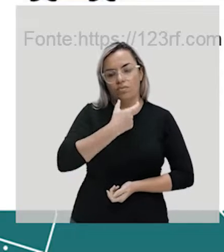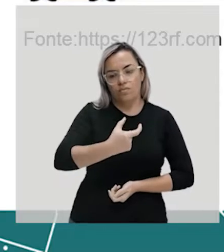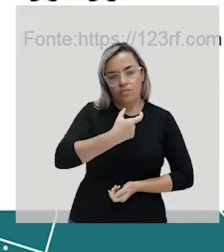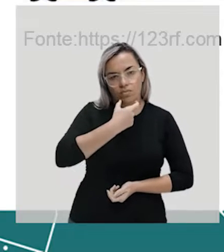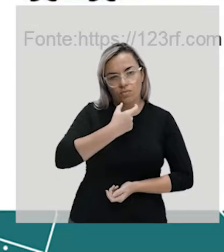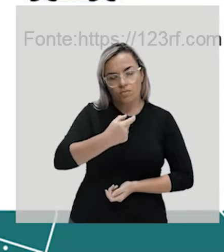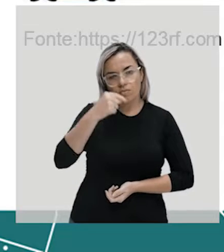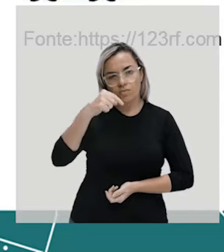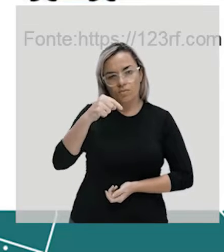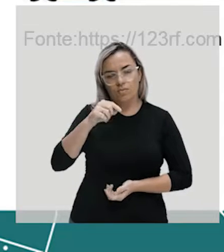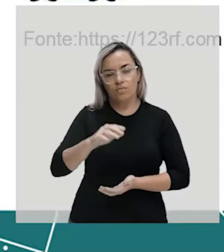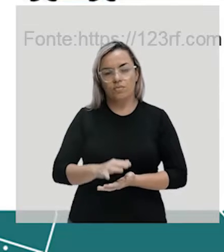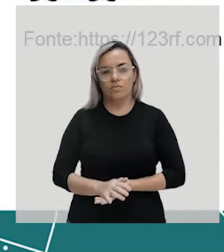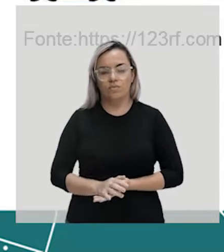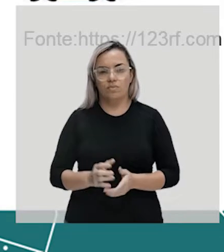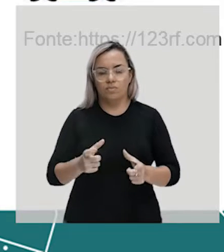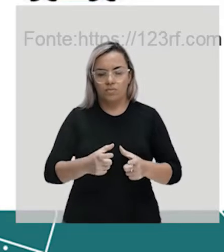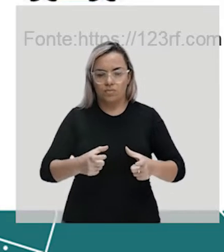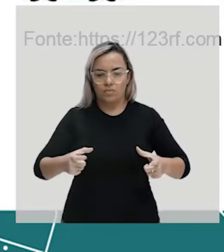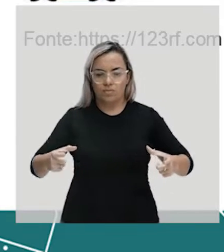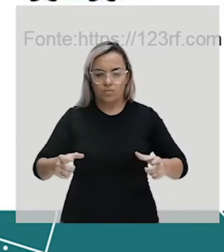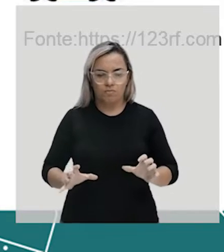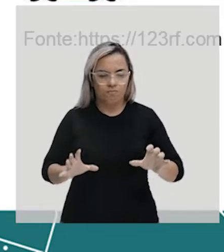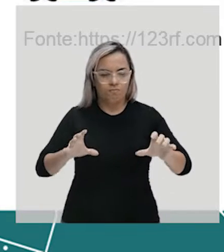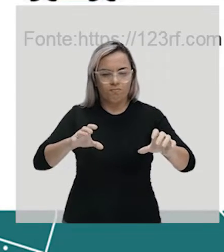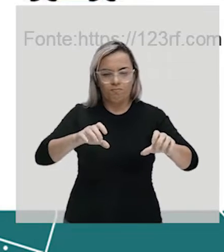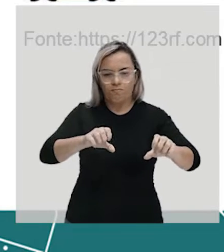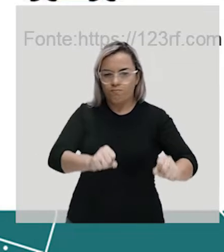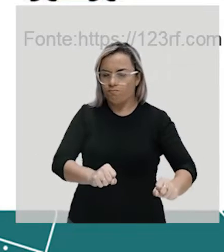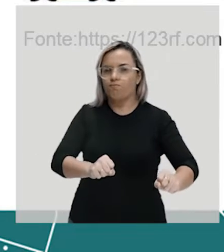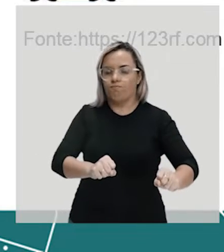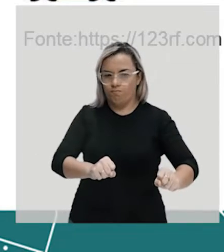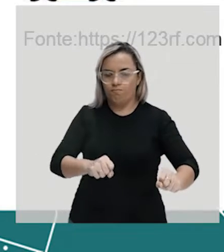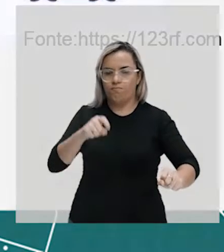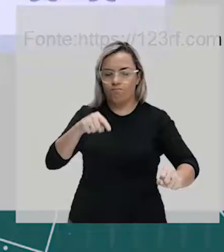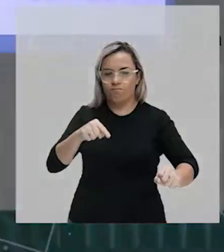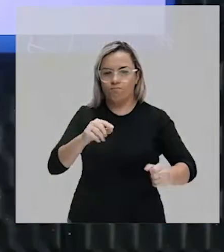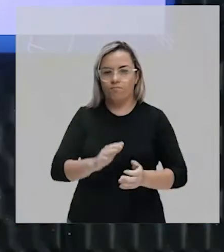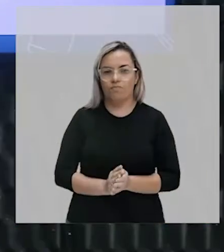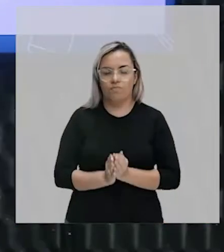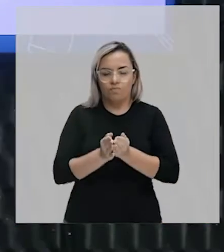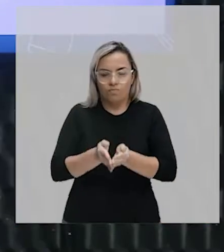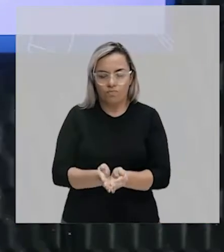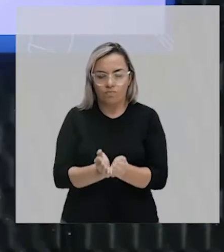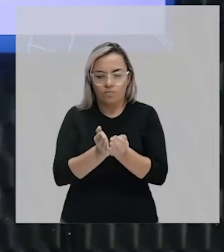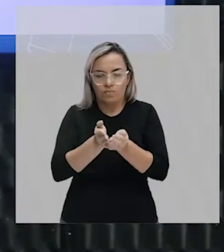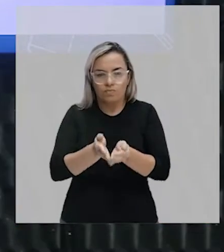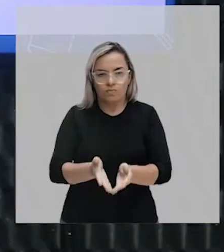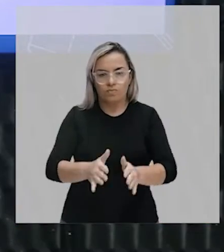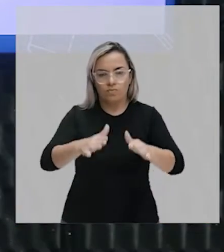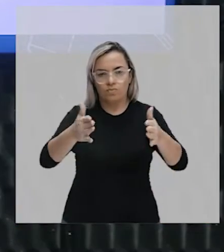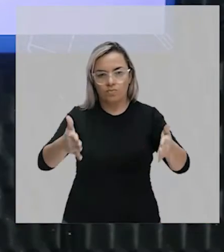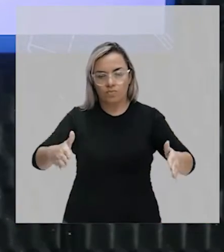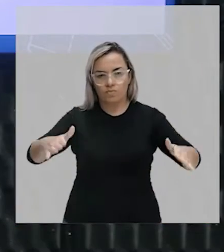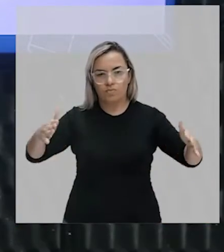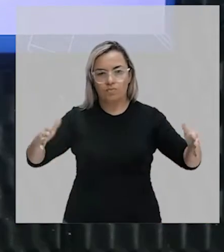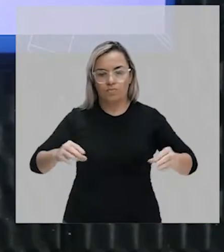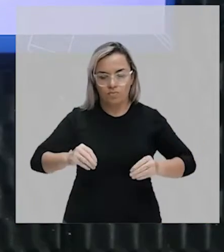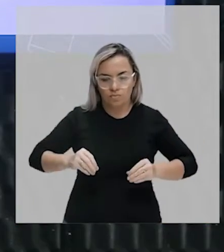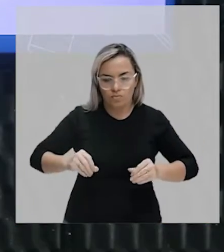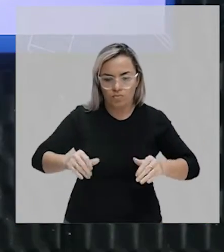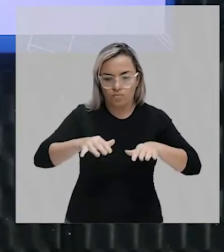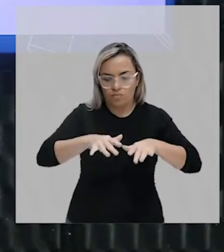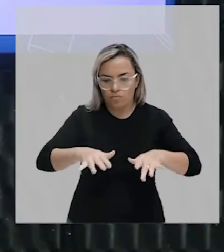império britânico foi um dos grandes conquistadores ele se destacaram pelas navegações E também pelas expansões territoriais